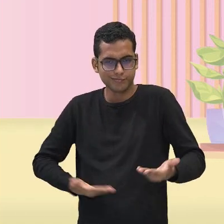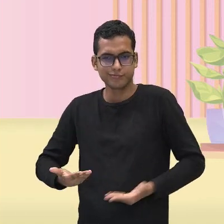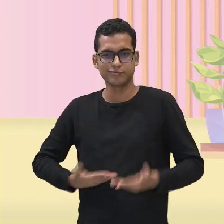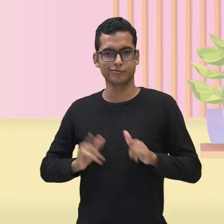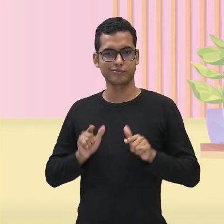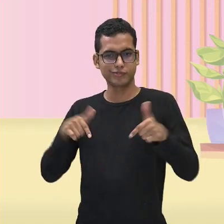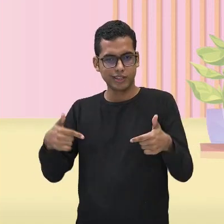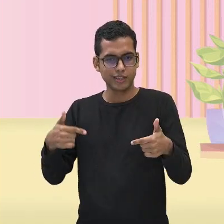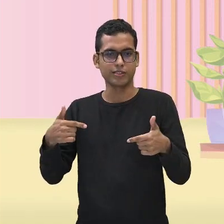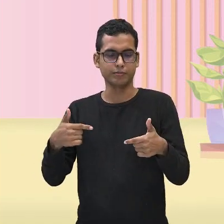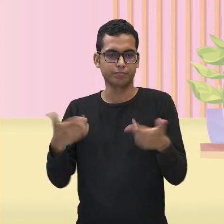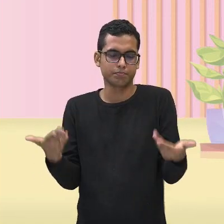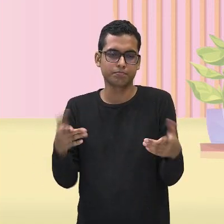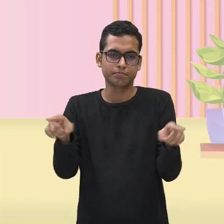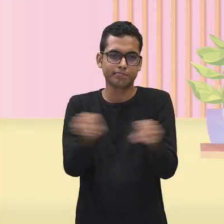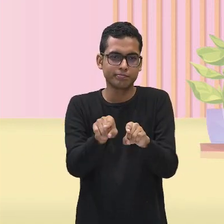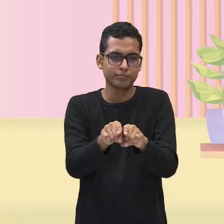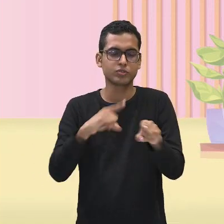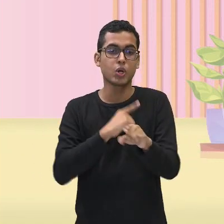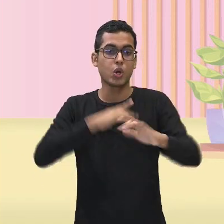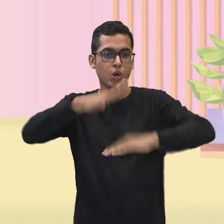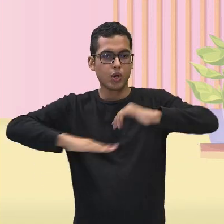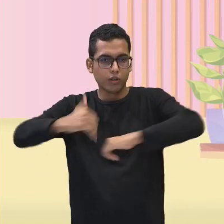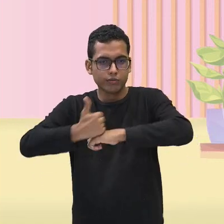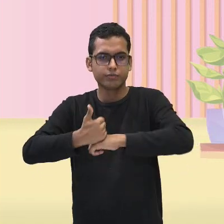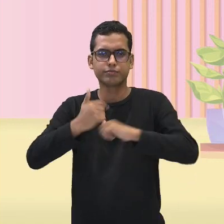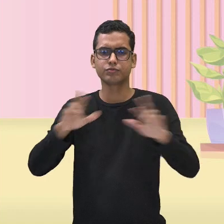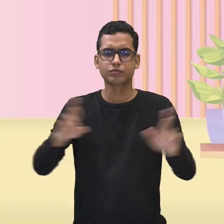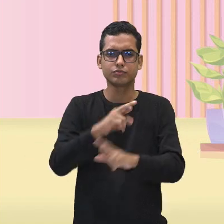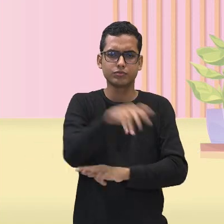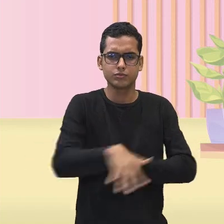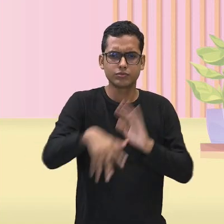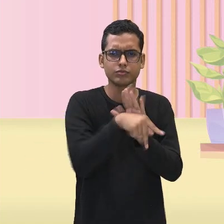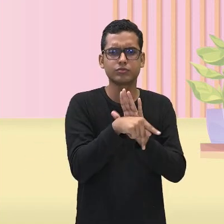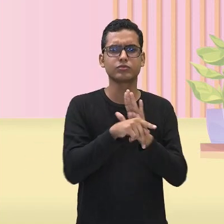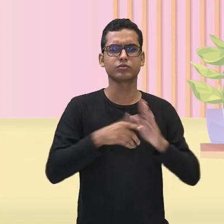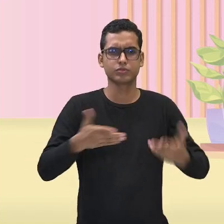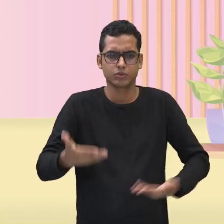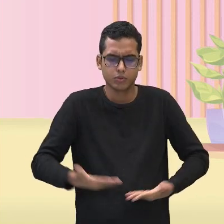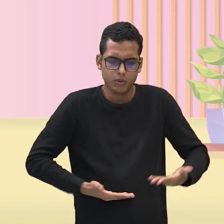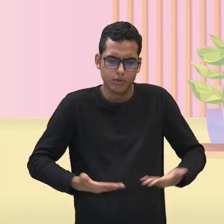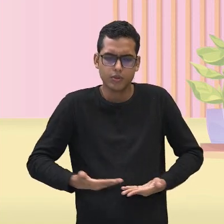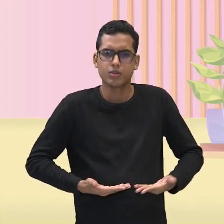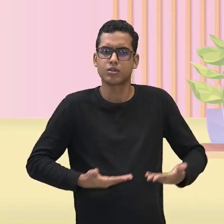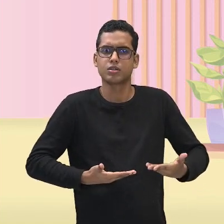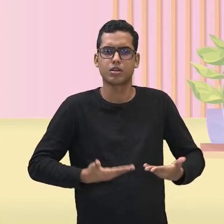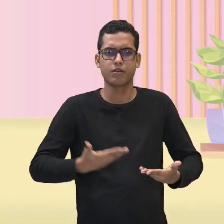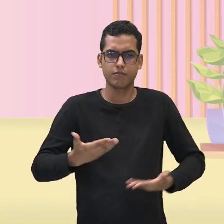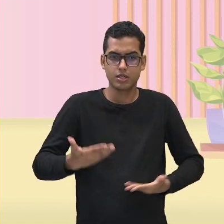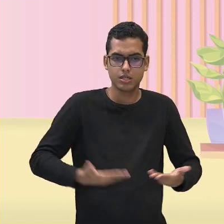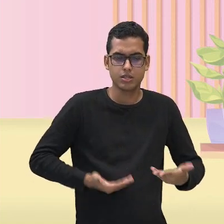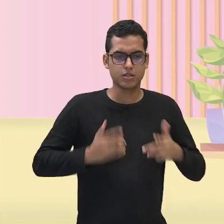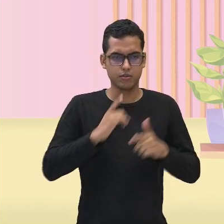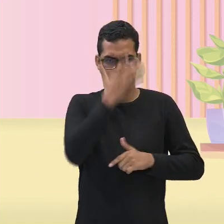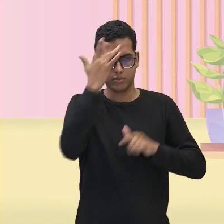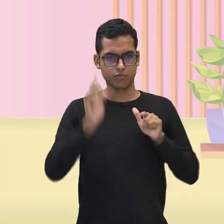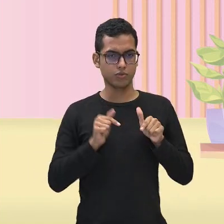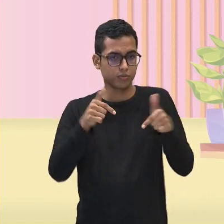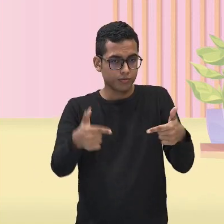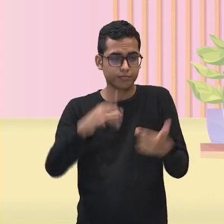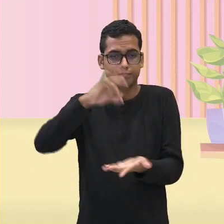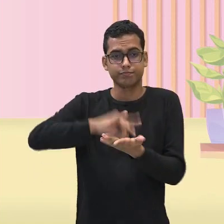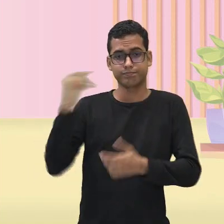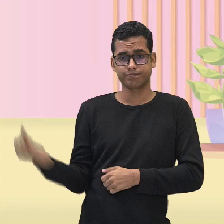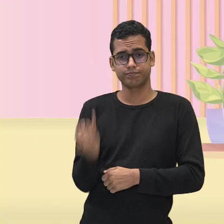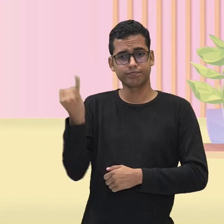as profissões relacionadas aos prestadores de serviços, elas são aquelas, de certa forma, essenciais